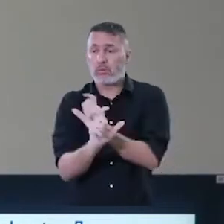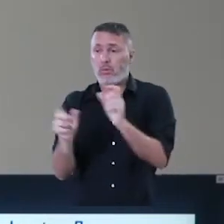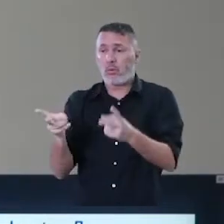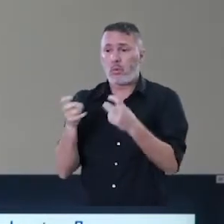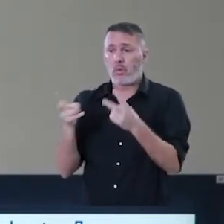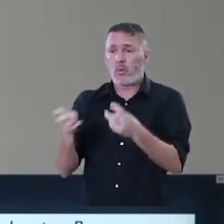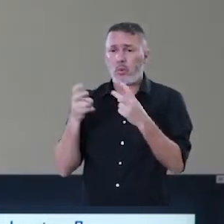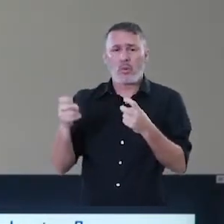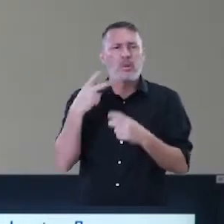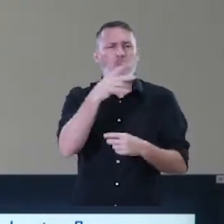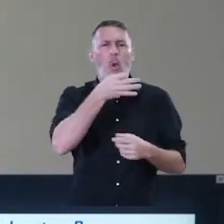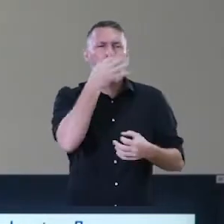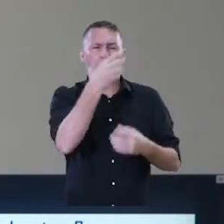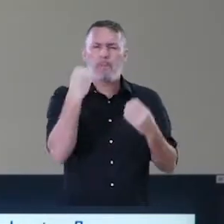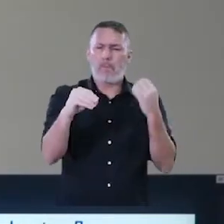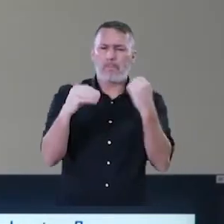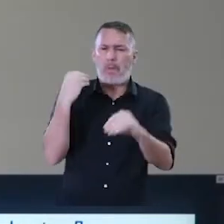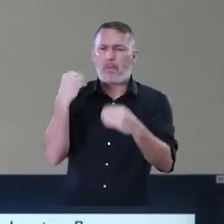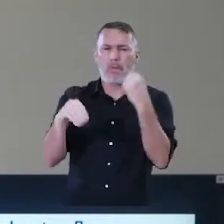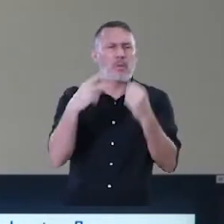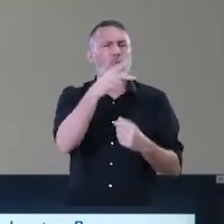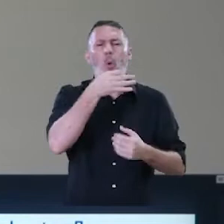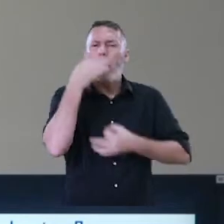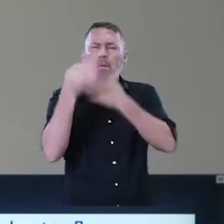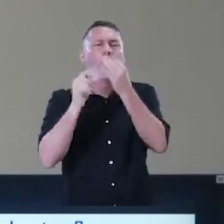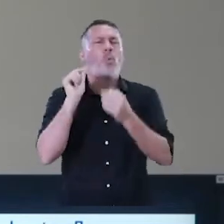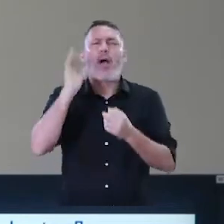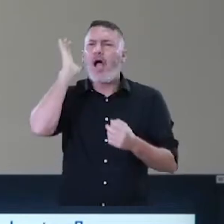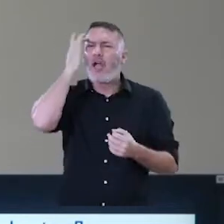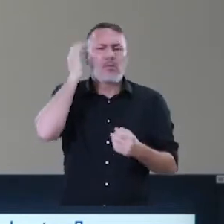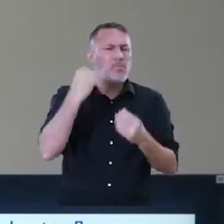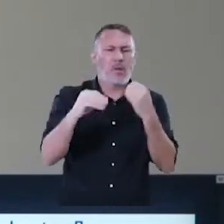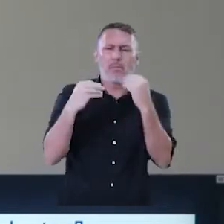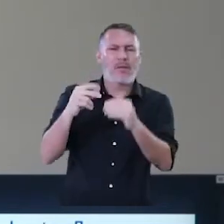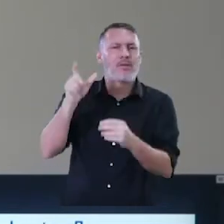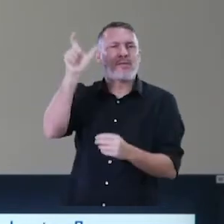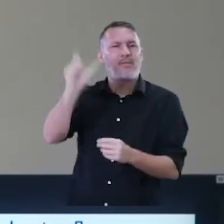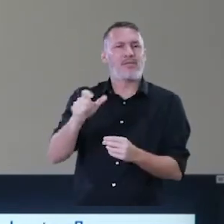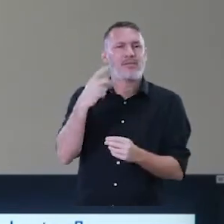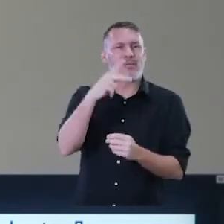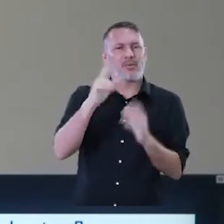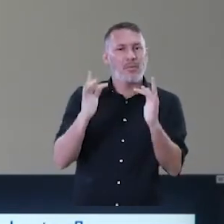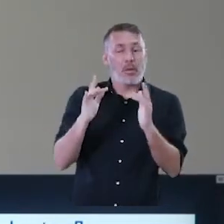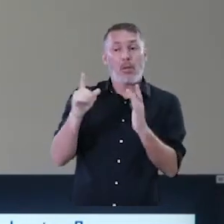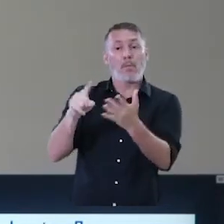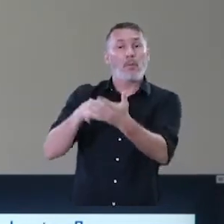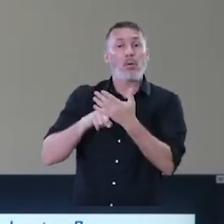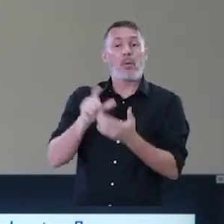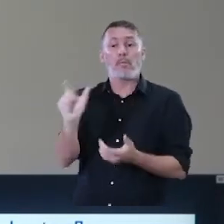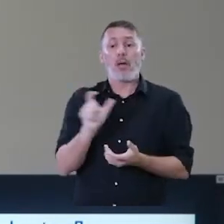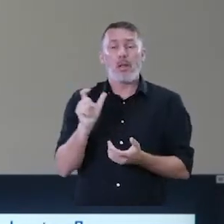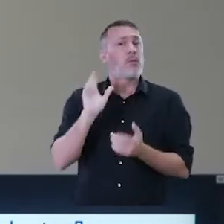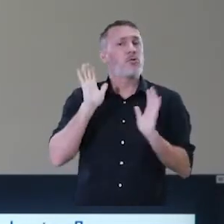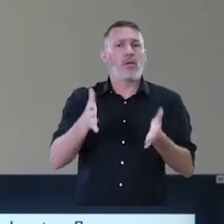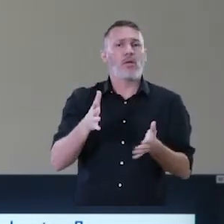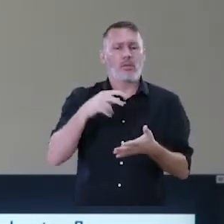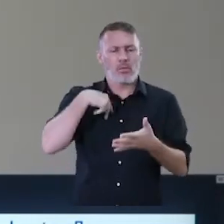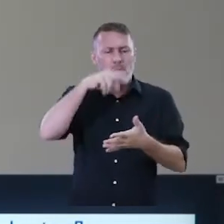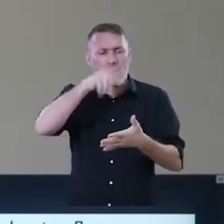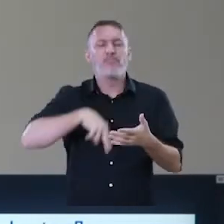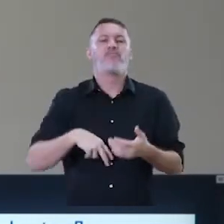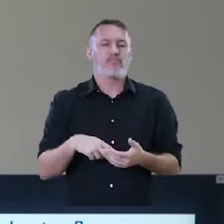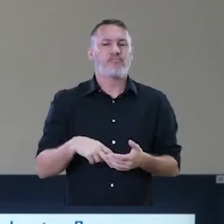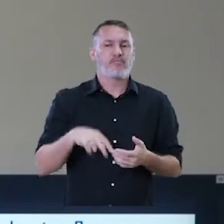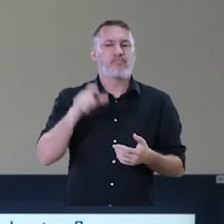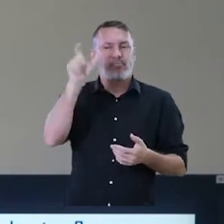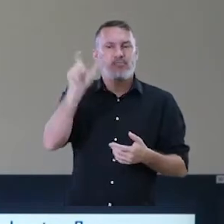nada, mas só fui usando essa palavra com juízo de valor. Degradante, denunciado, desconstruir. Essas palavras já mostram para mim um